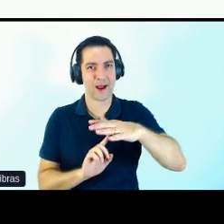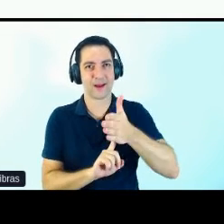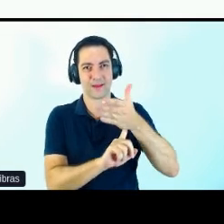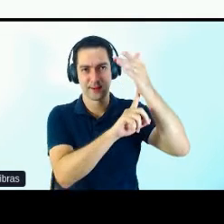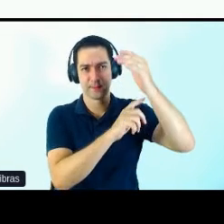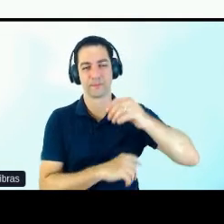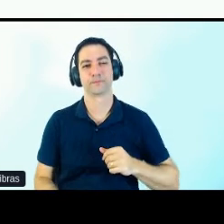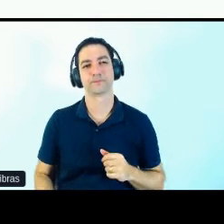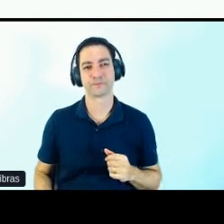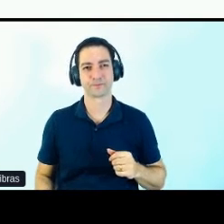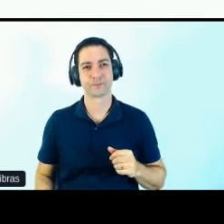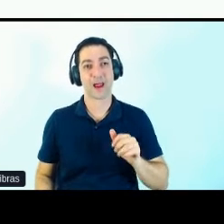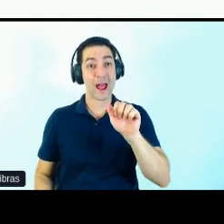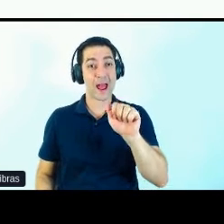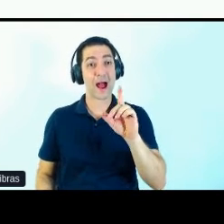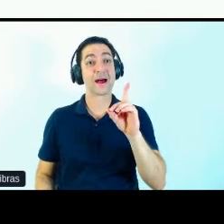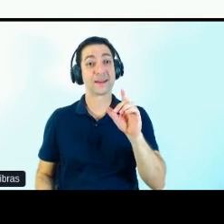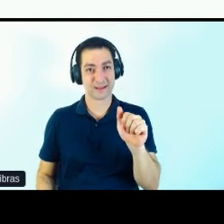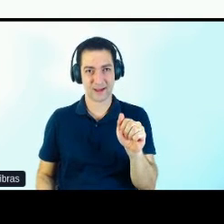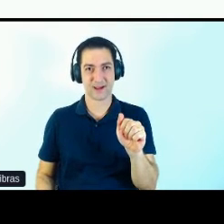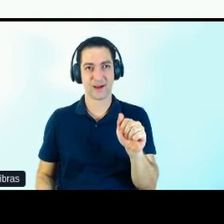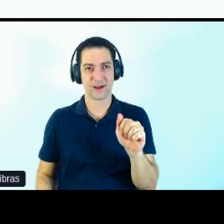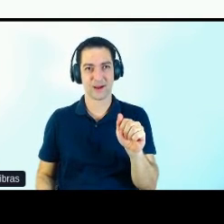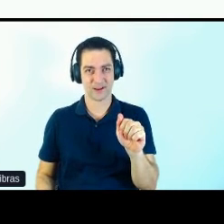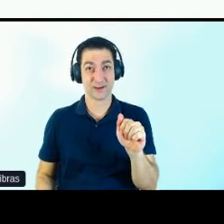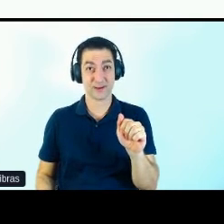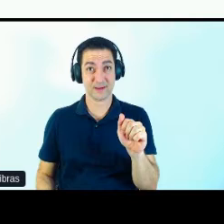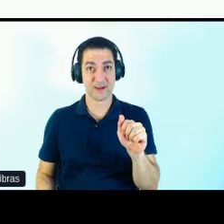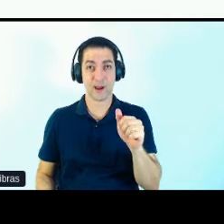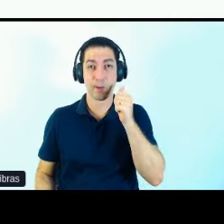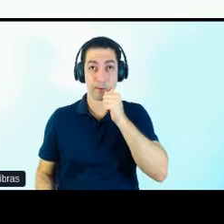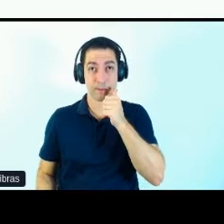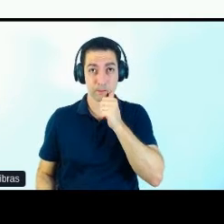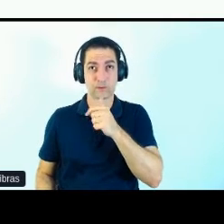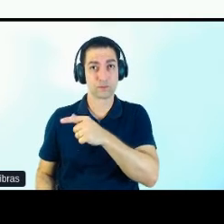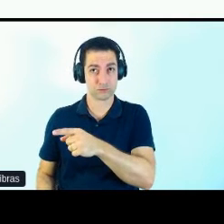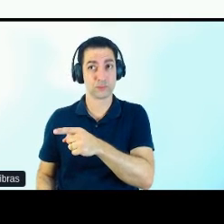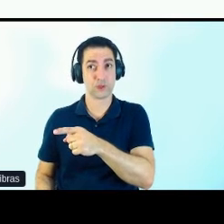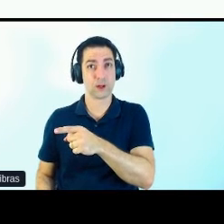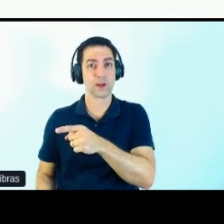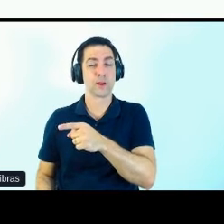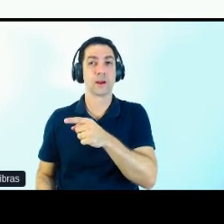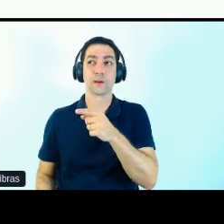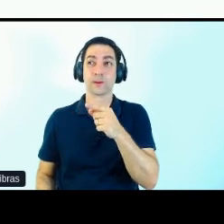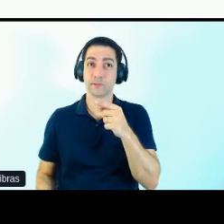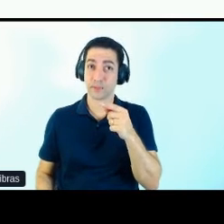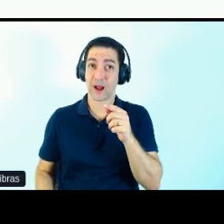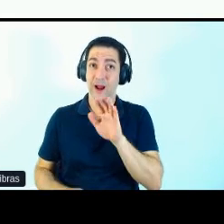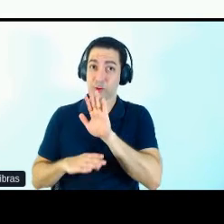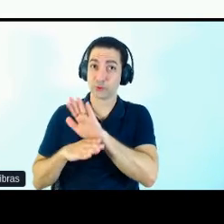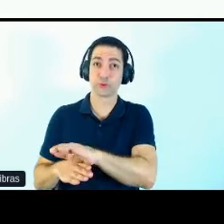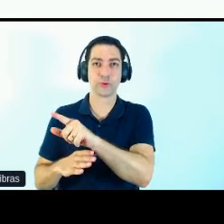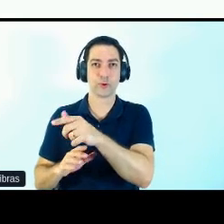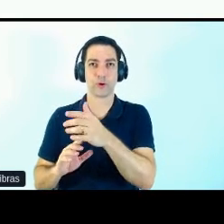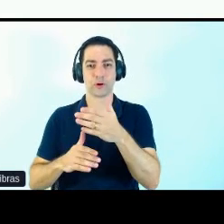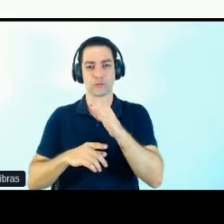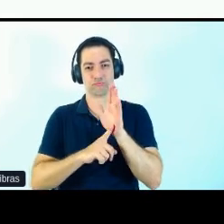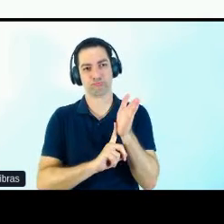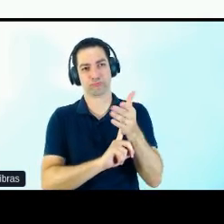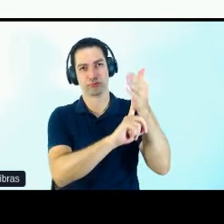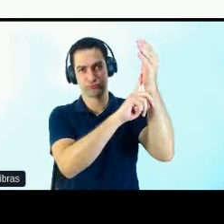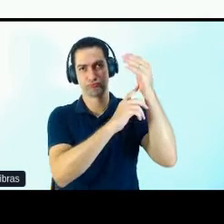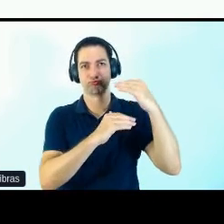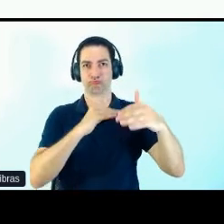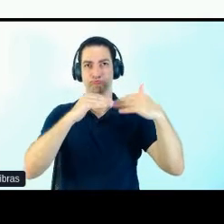é considerado o pai da computação, mas quem de fato teve a ideia do primeiro programa computacional foi a Ada. E